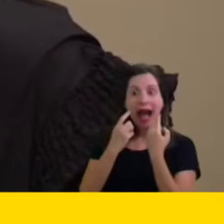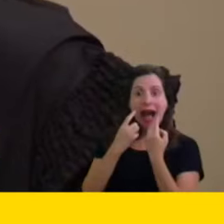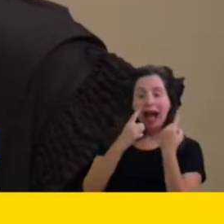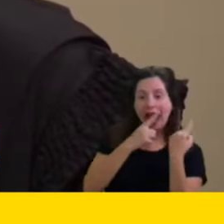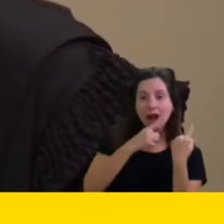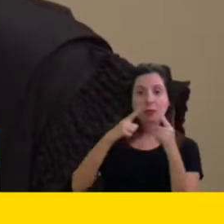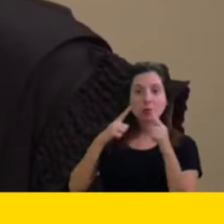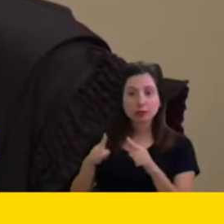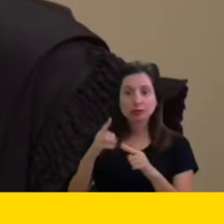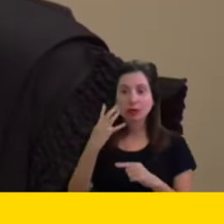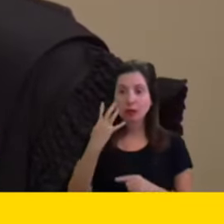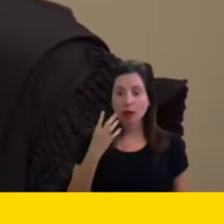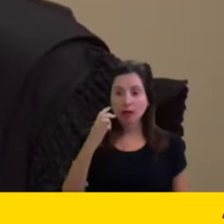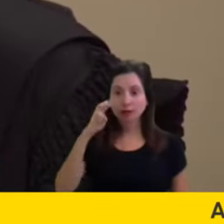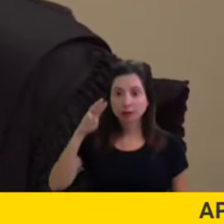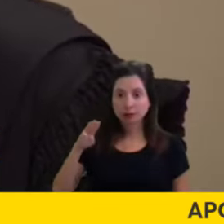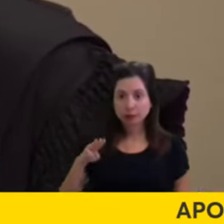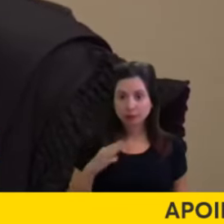4.